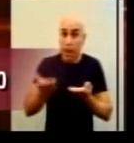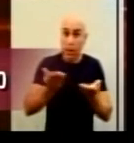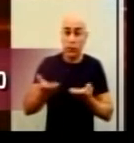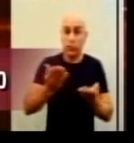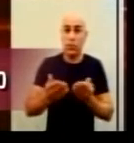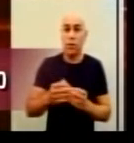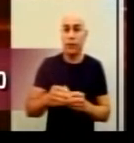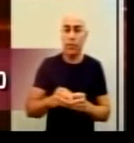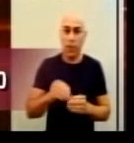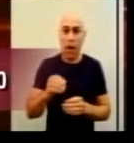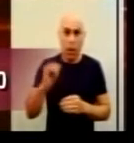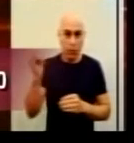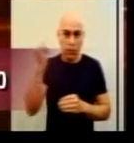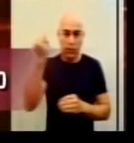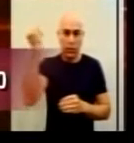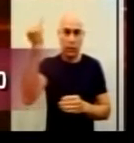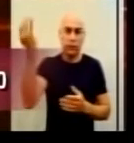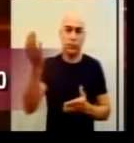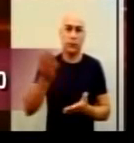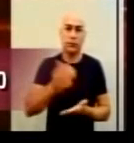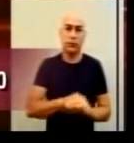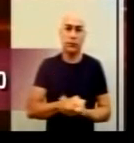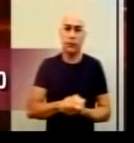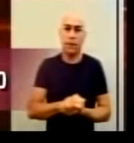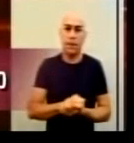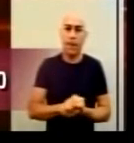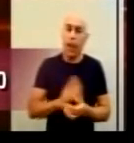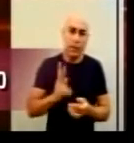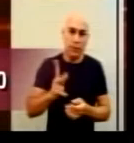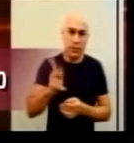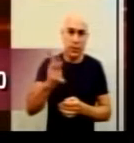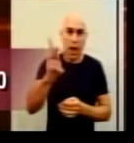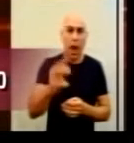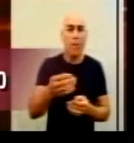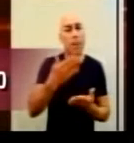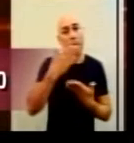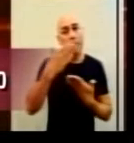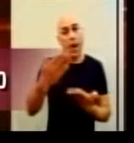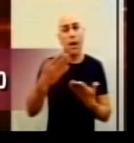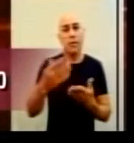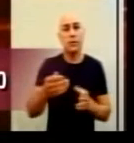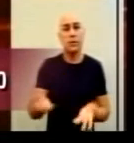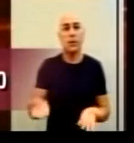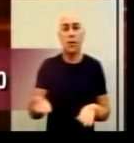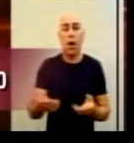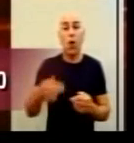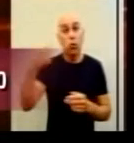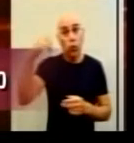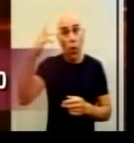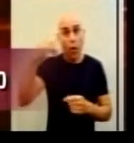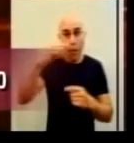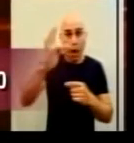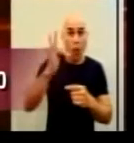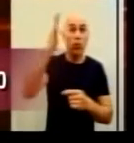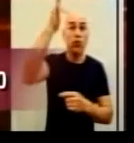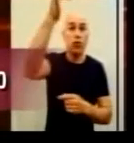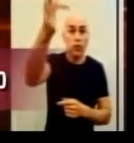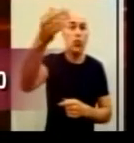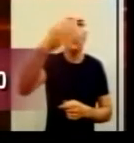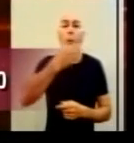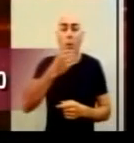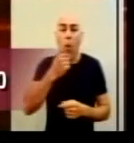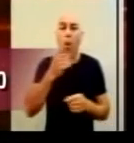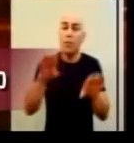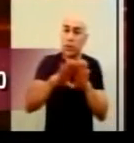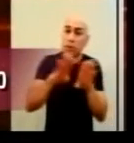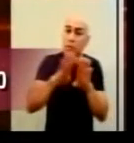é interessante. E aí, sempre foi assim, né, a gente pede que, quando voltarmos à normalidade, né, os homens também tenham